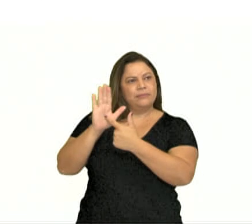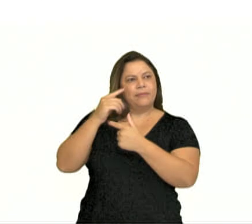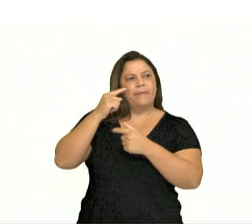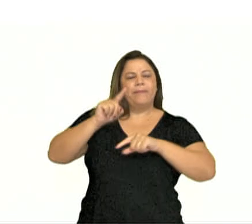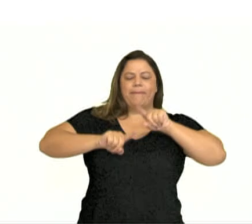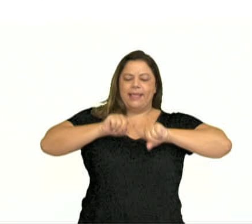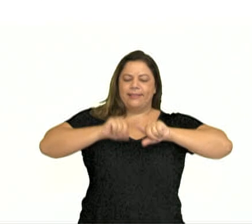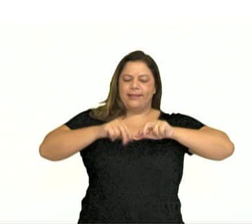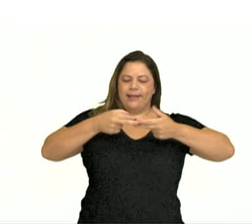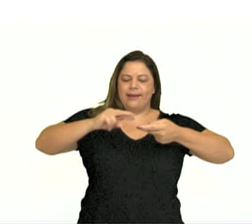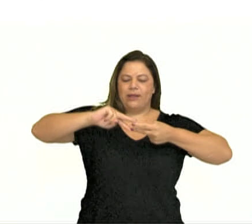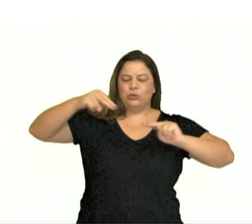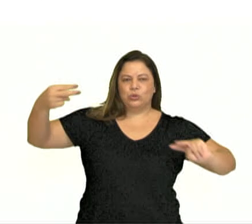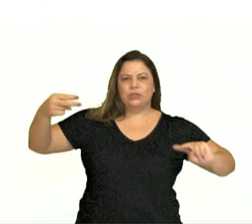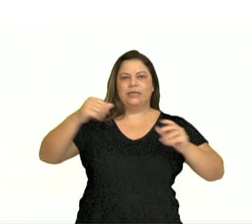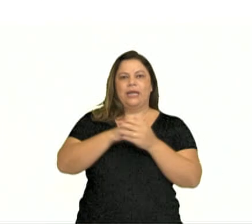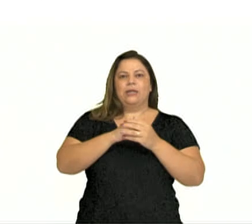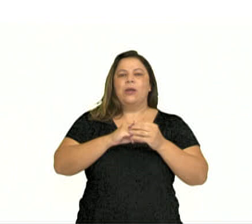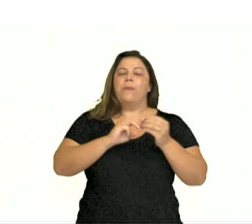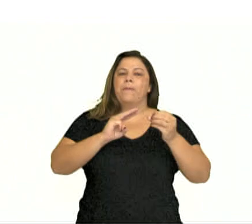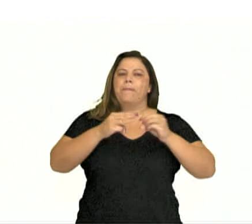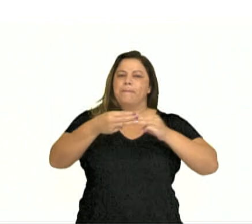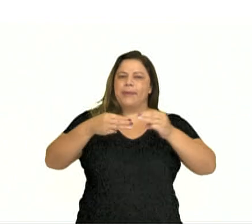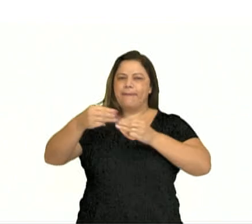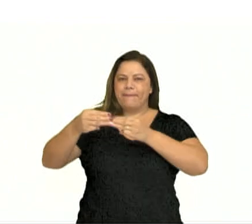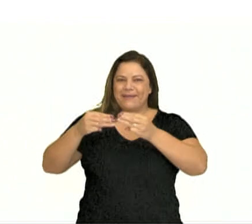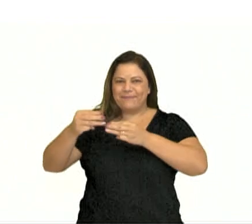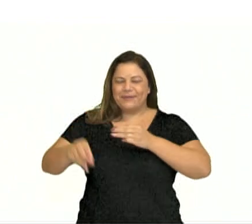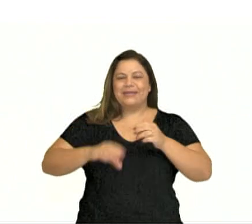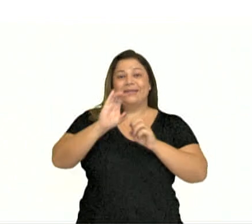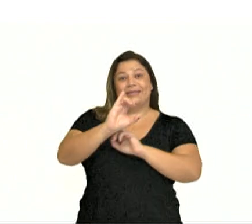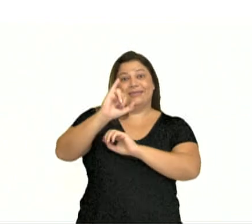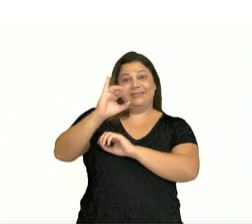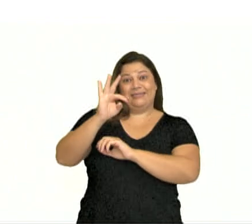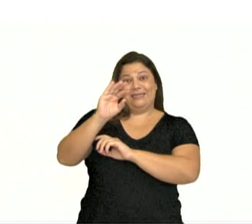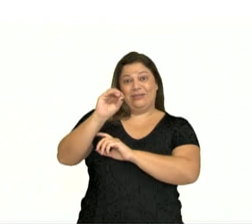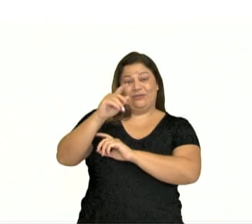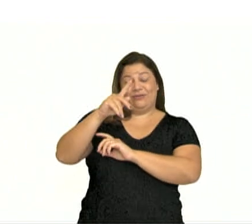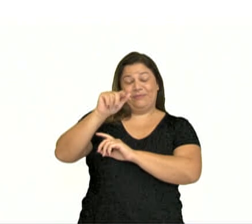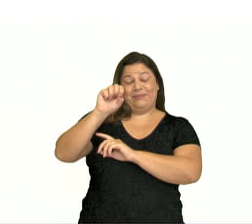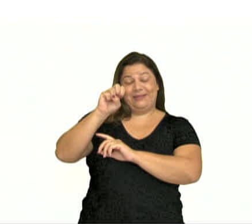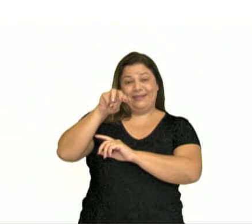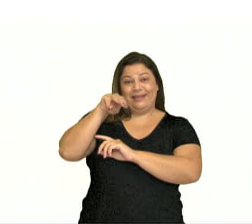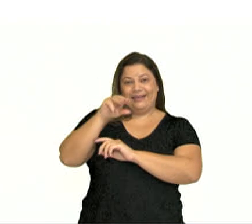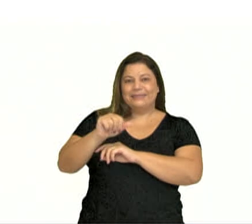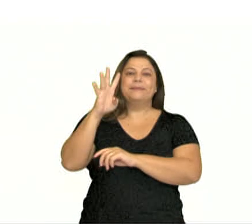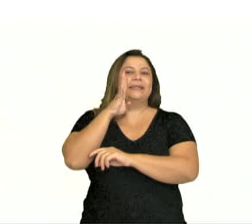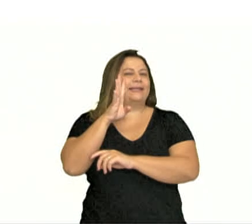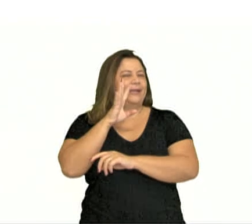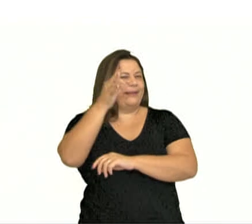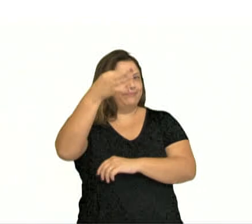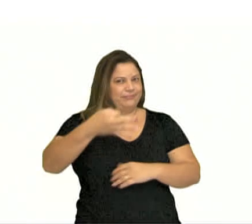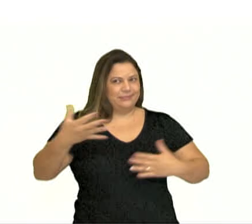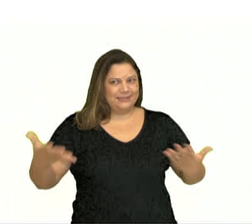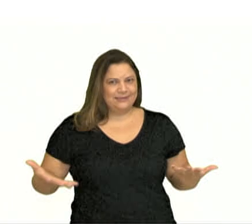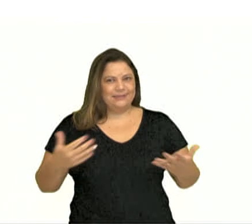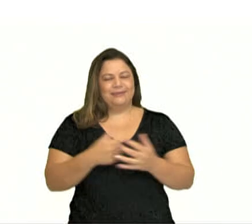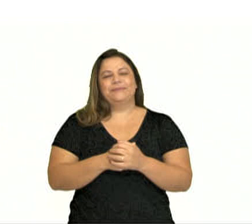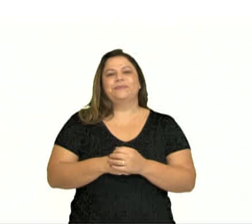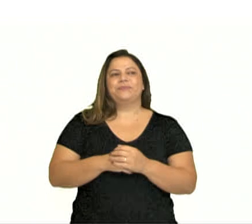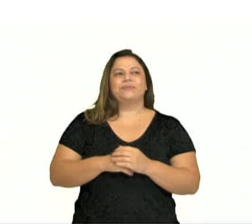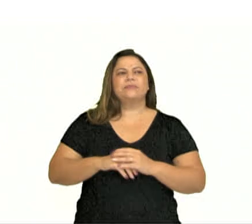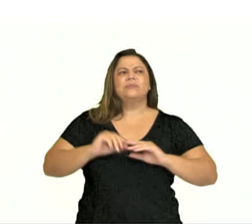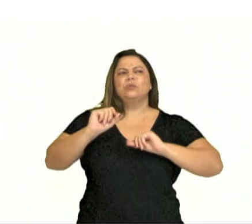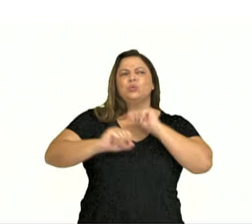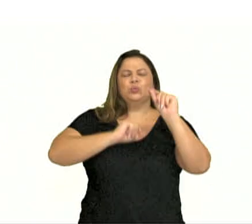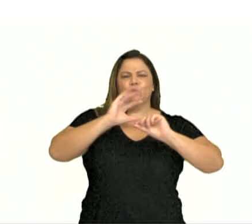genético, membrana plasmática e citoplasma. Legal quem acertou. Tecidos de condução